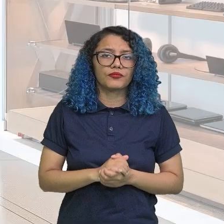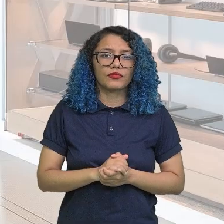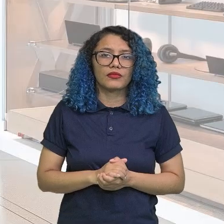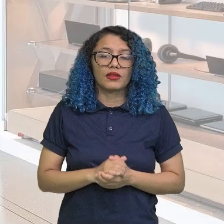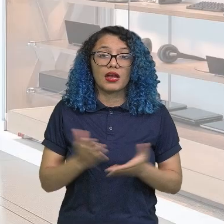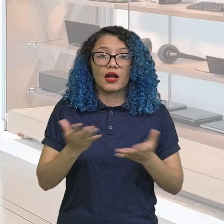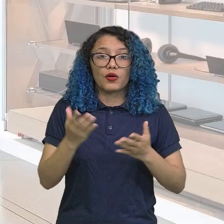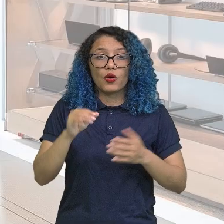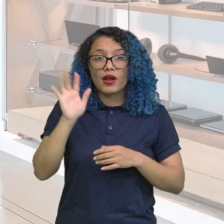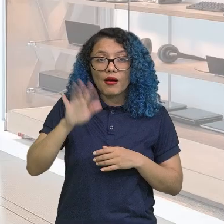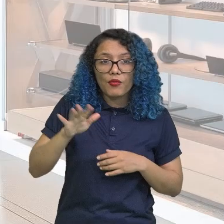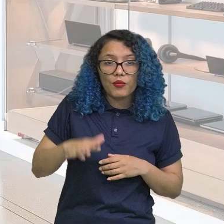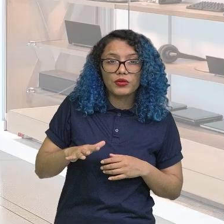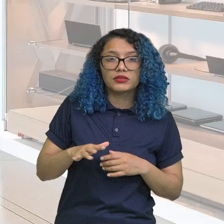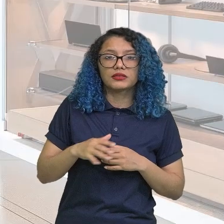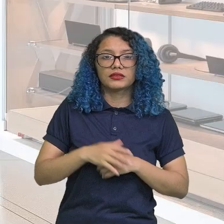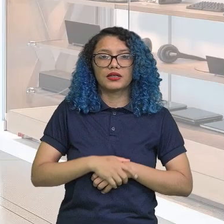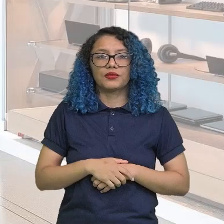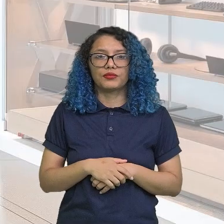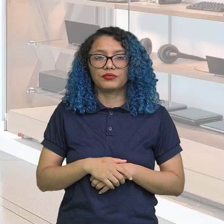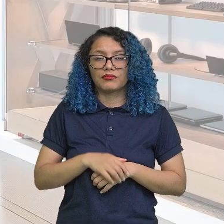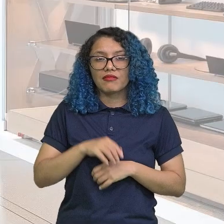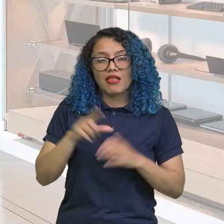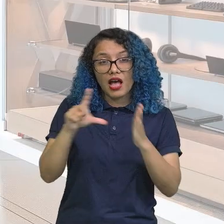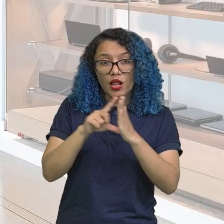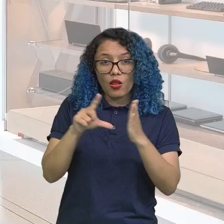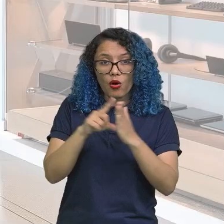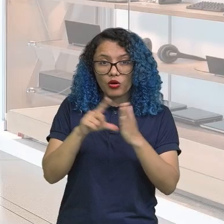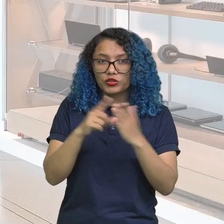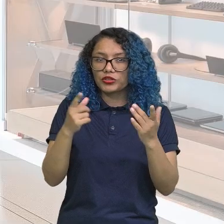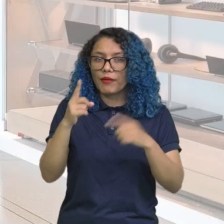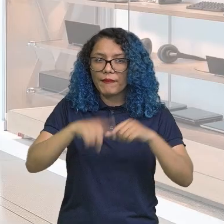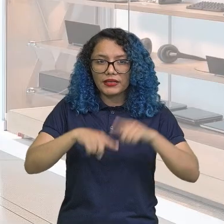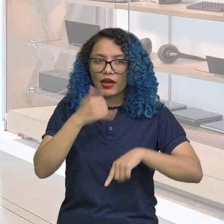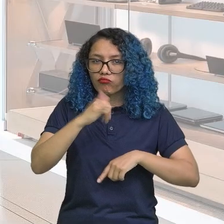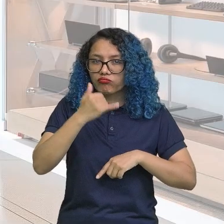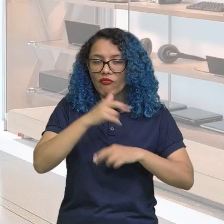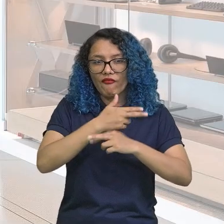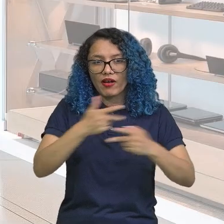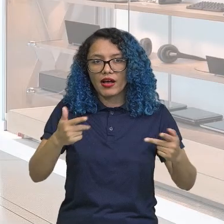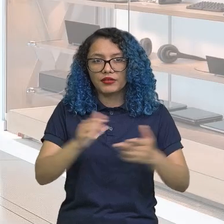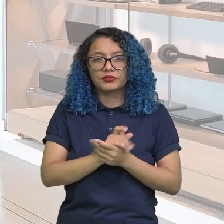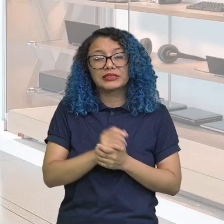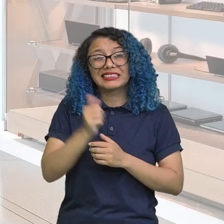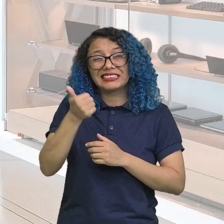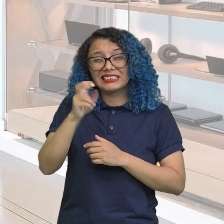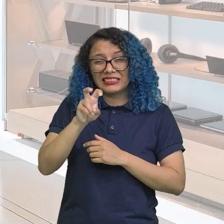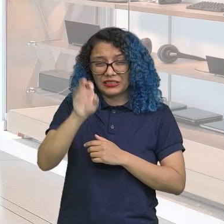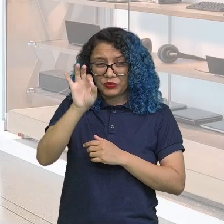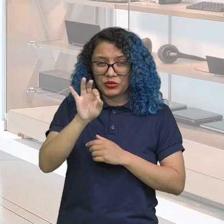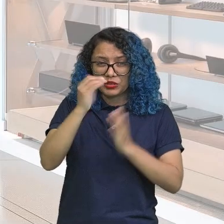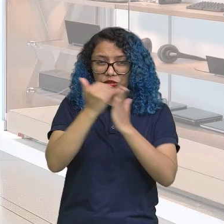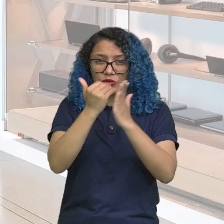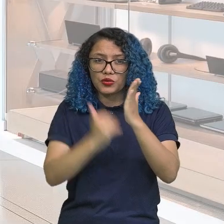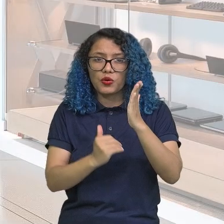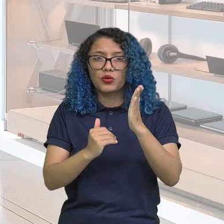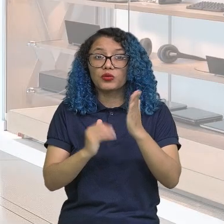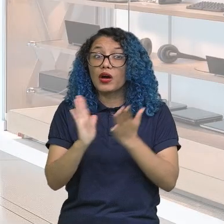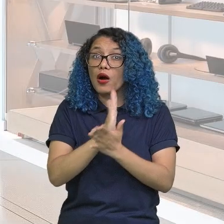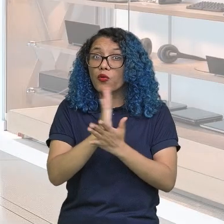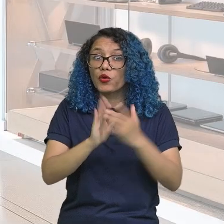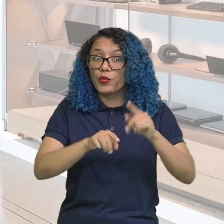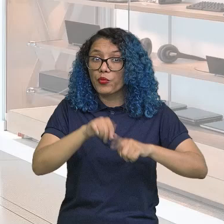na promoção do mês, lá na loja de eletrônicos. 15% de desconto em eletrônicos selecionados. Aí, quem